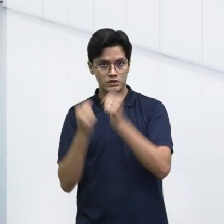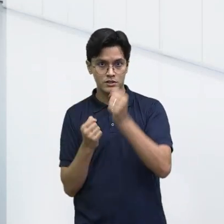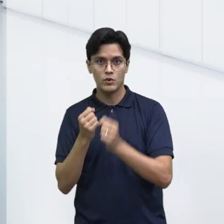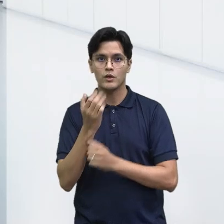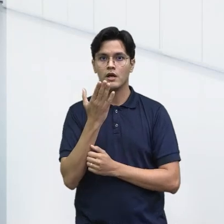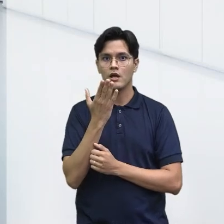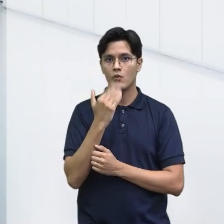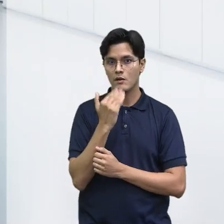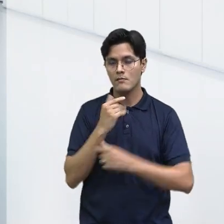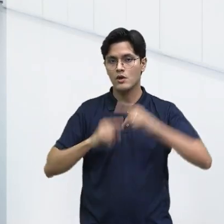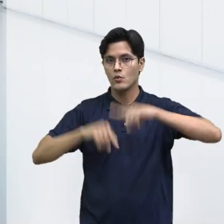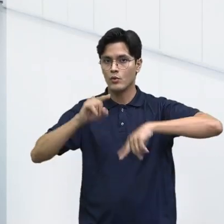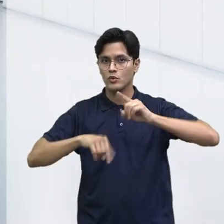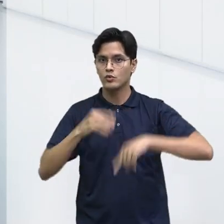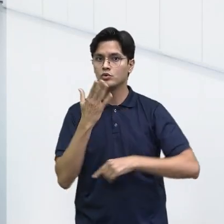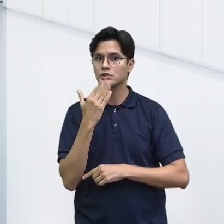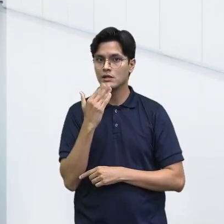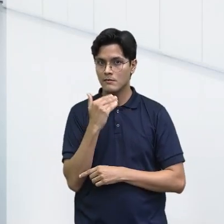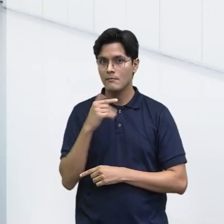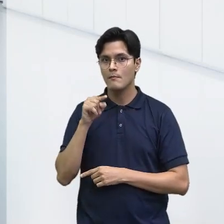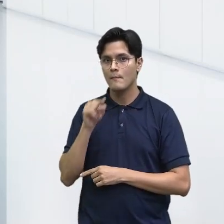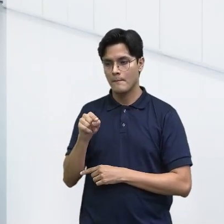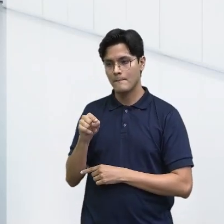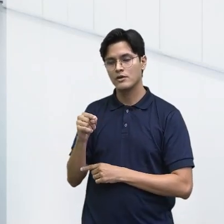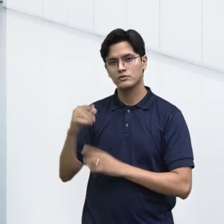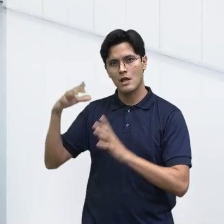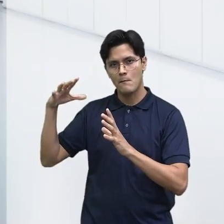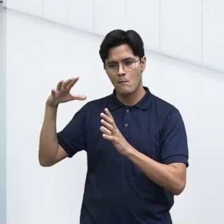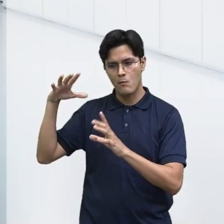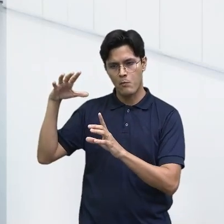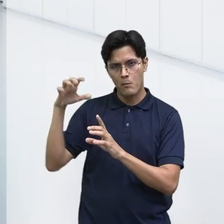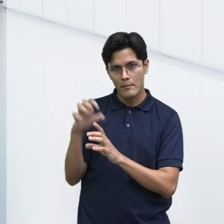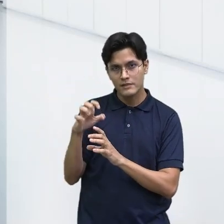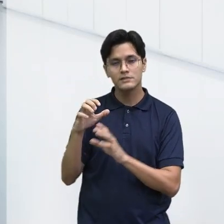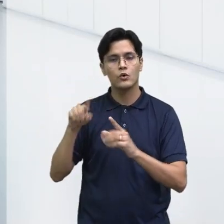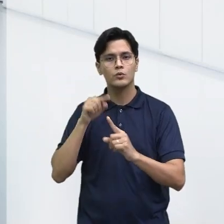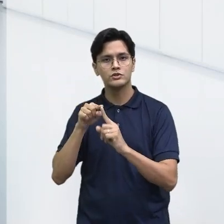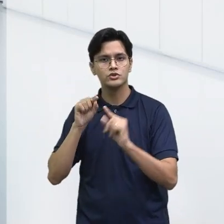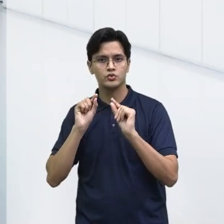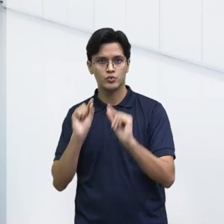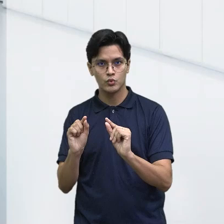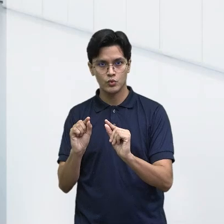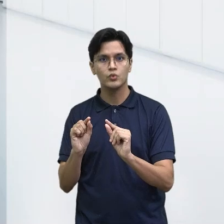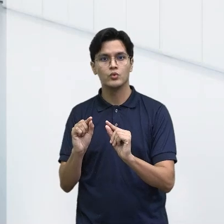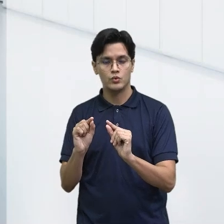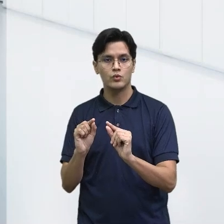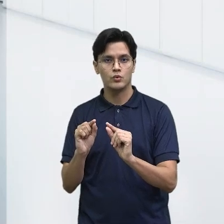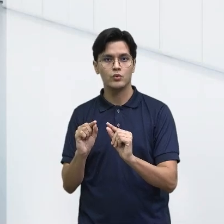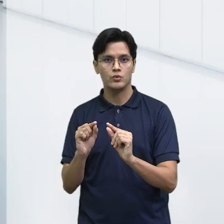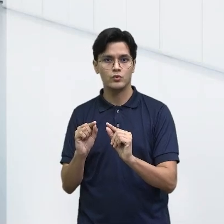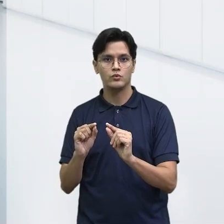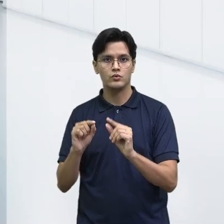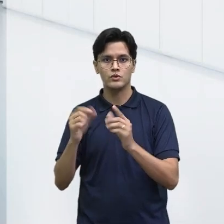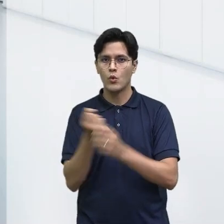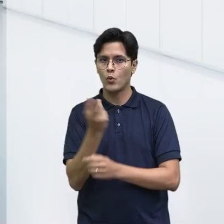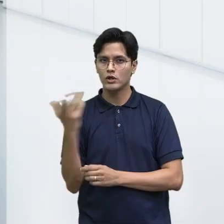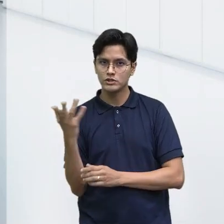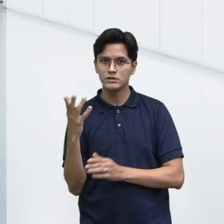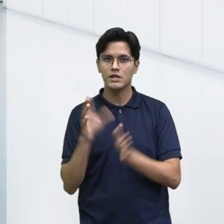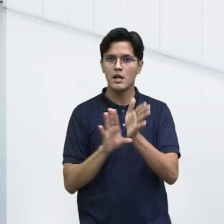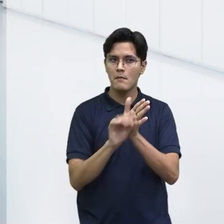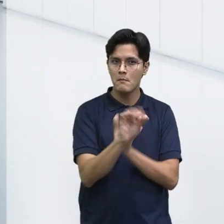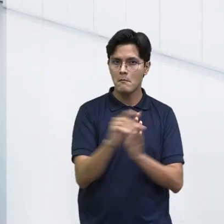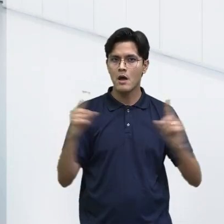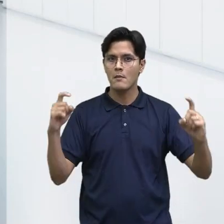submetidos a condições de alta pressão para tratá-los, a fim também de reduzir a carga microbiana e tornar